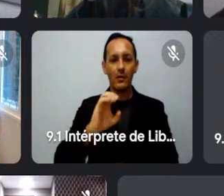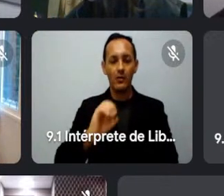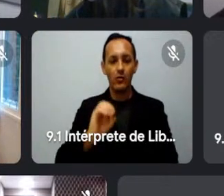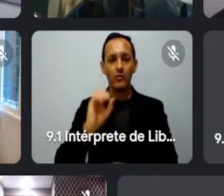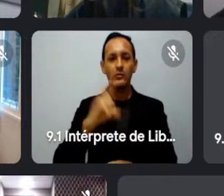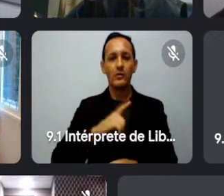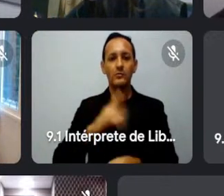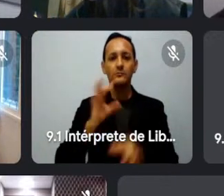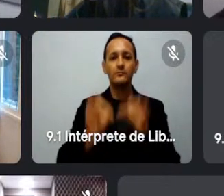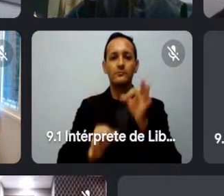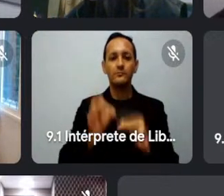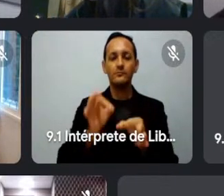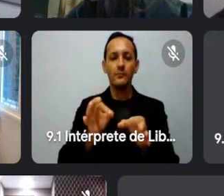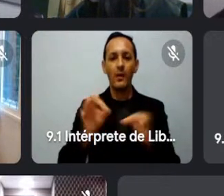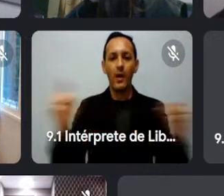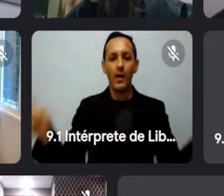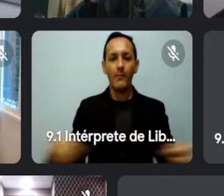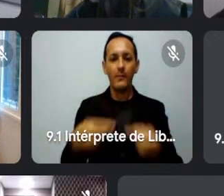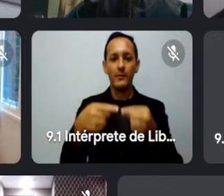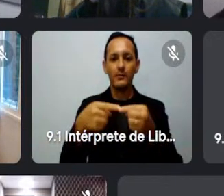a Adi